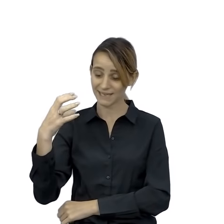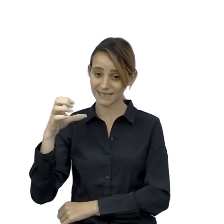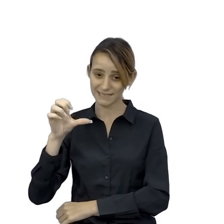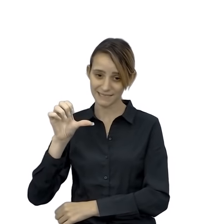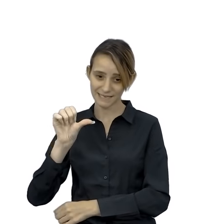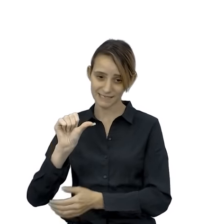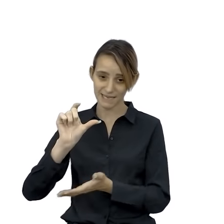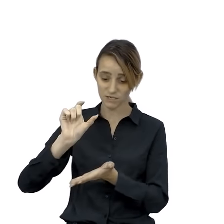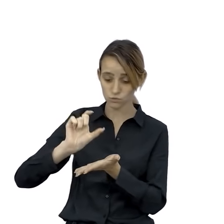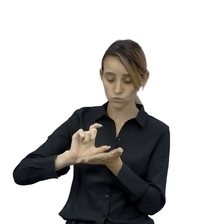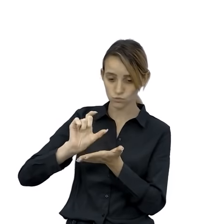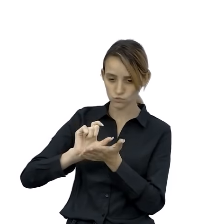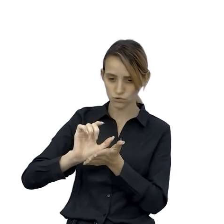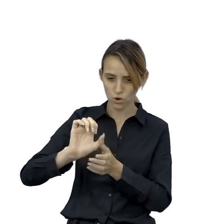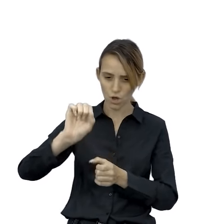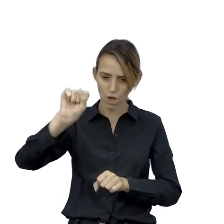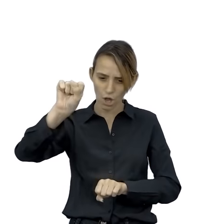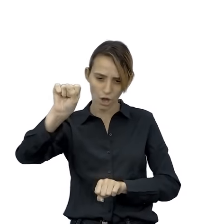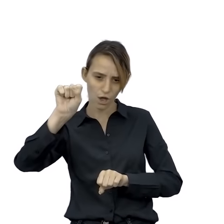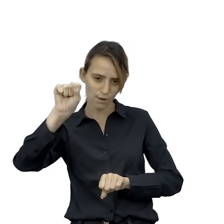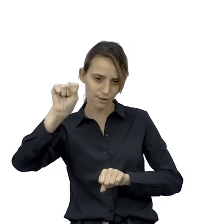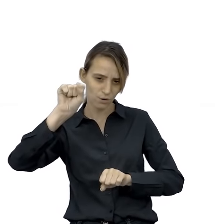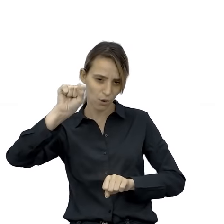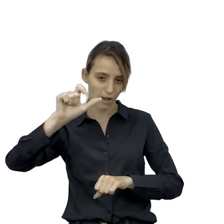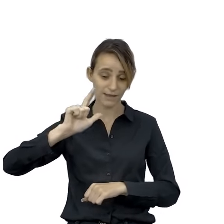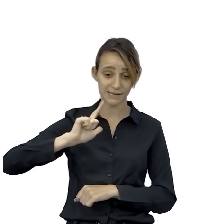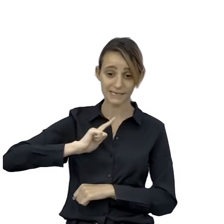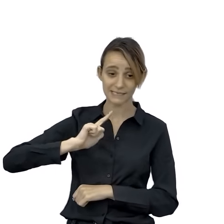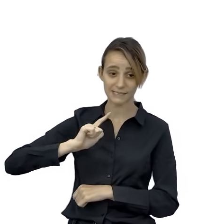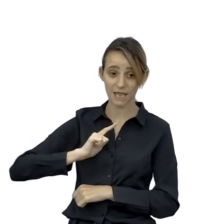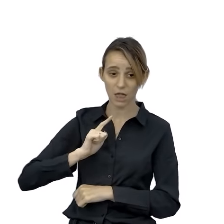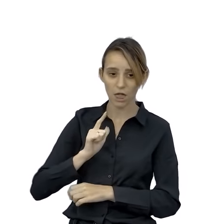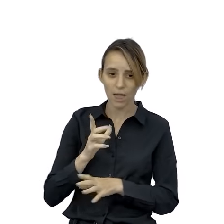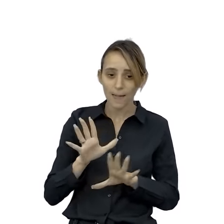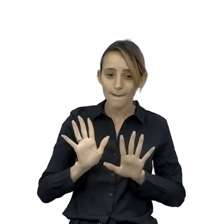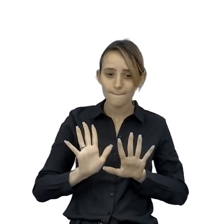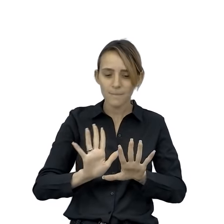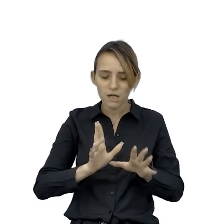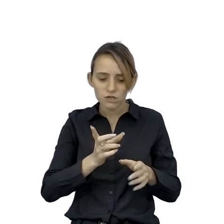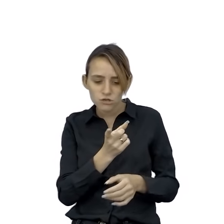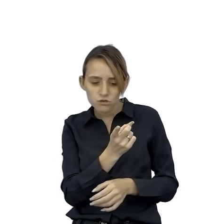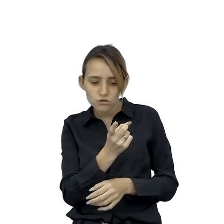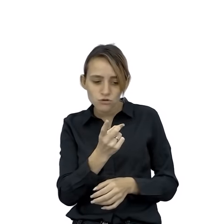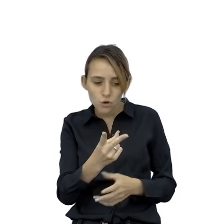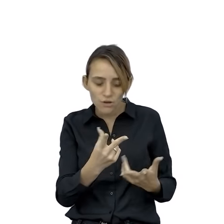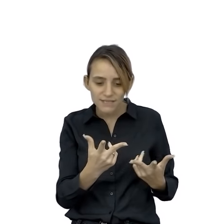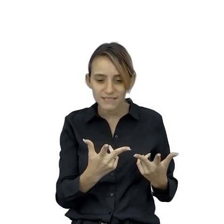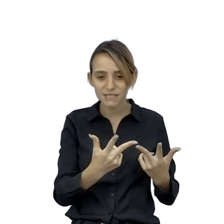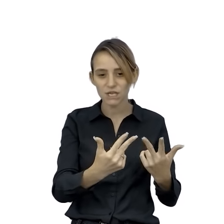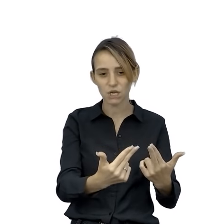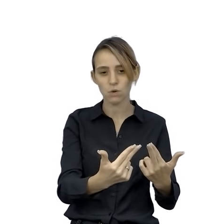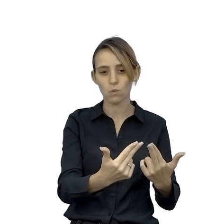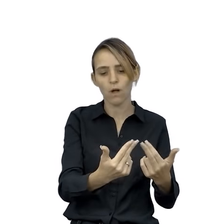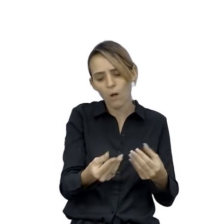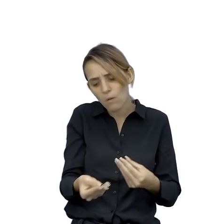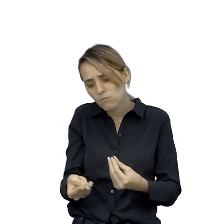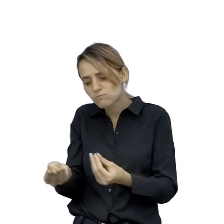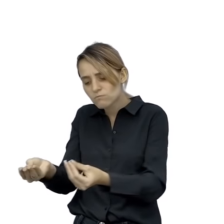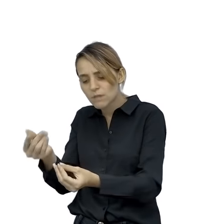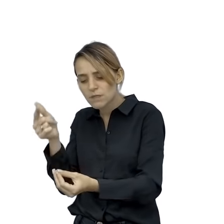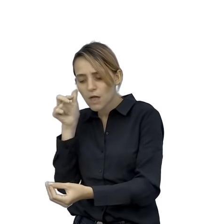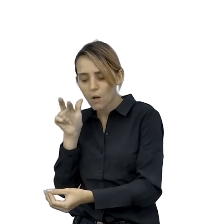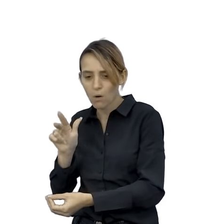46 miniaturas de super-heróis. Como 12 delas eram repetidas, ele as deu à sua